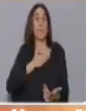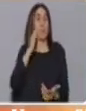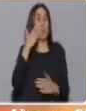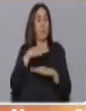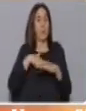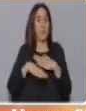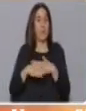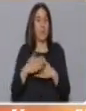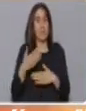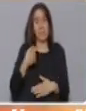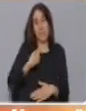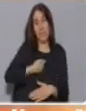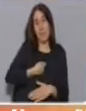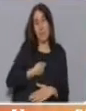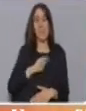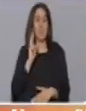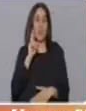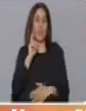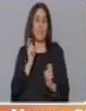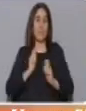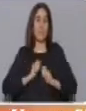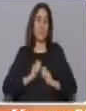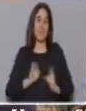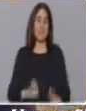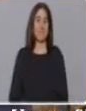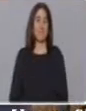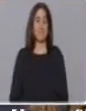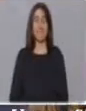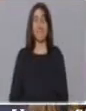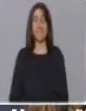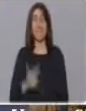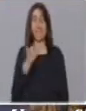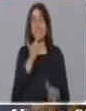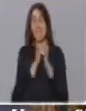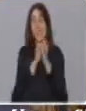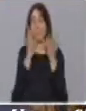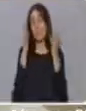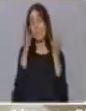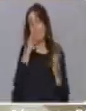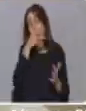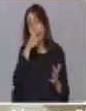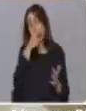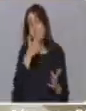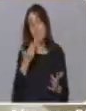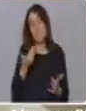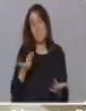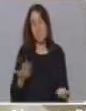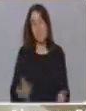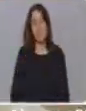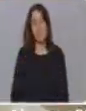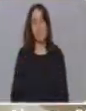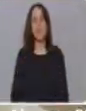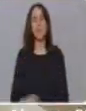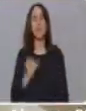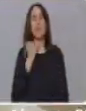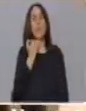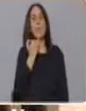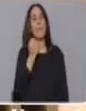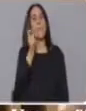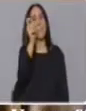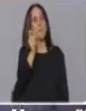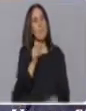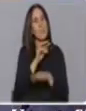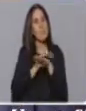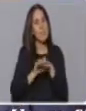dão-te valor. Olha, isto merece um grande aplauso e um feliz vindo. Mas és mimada de